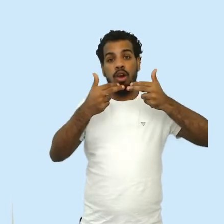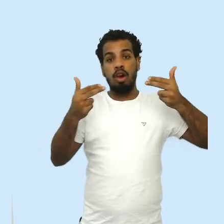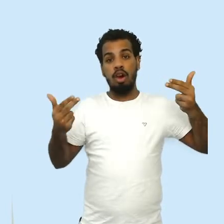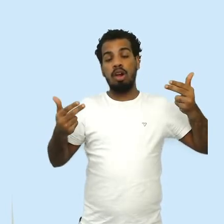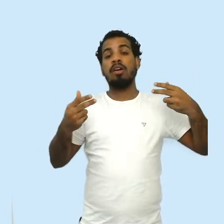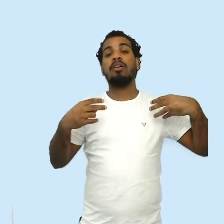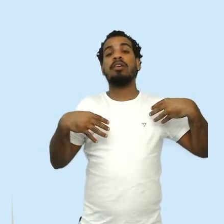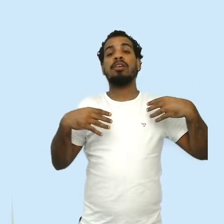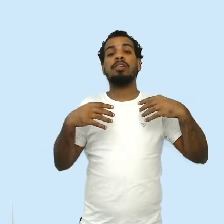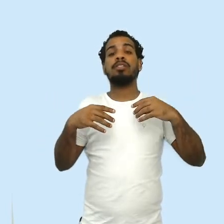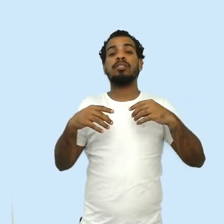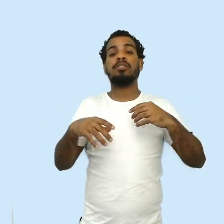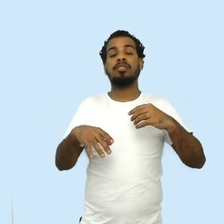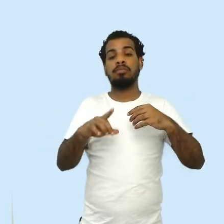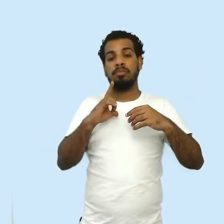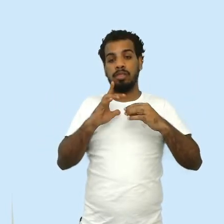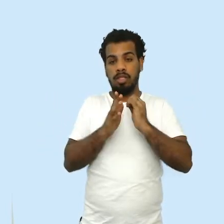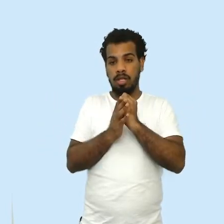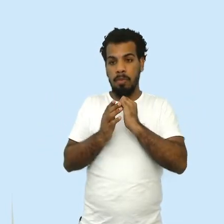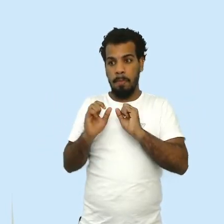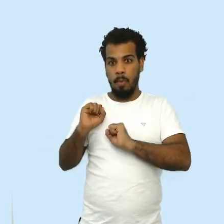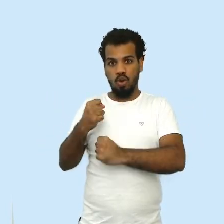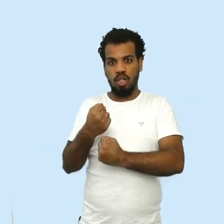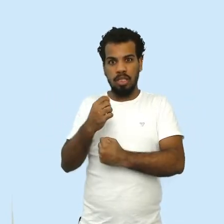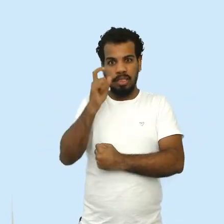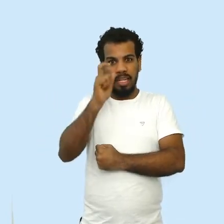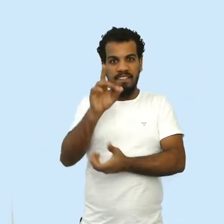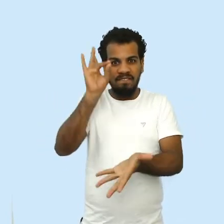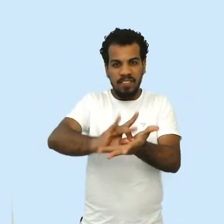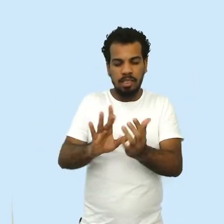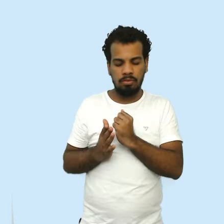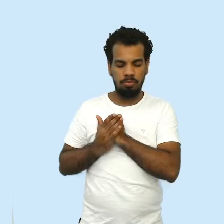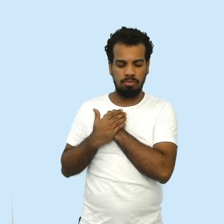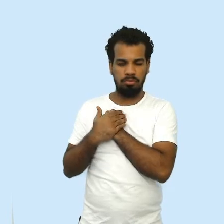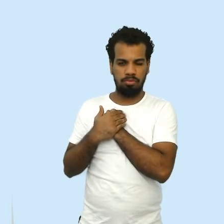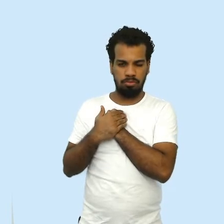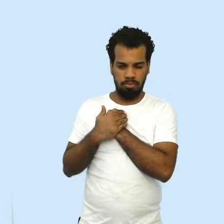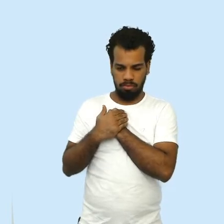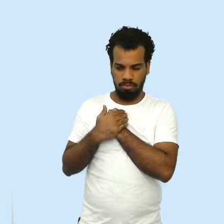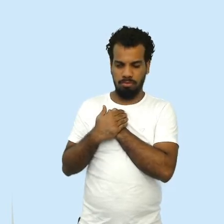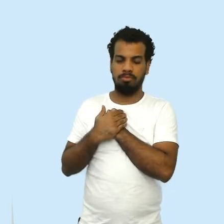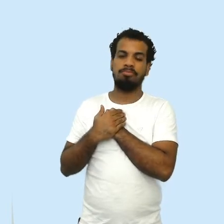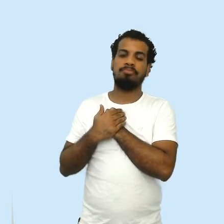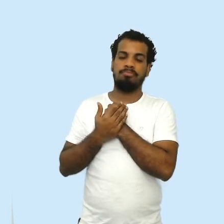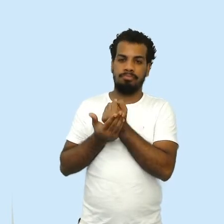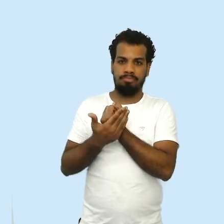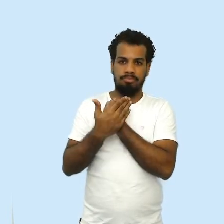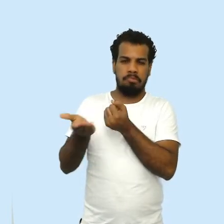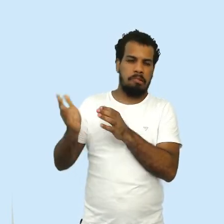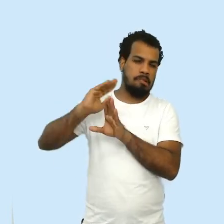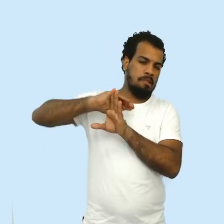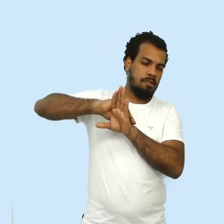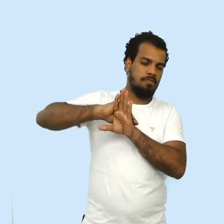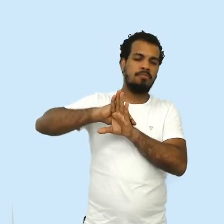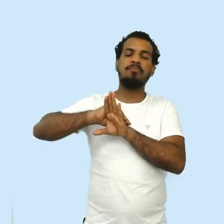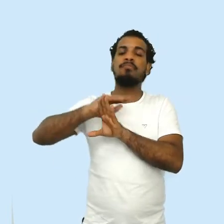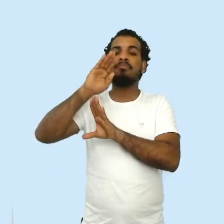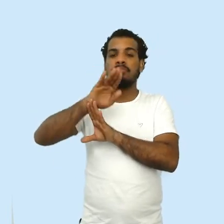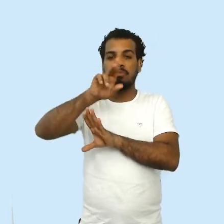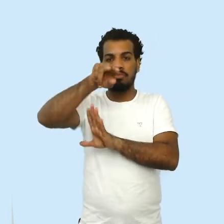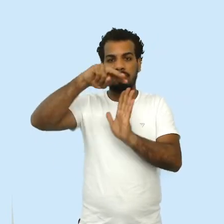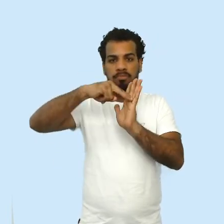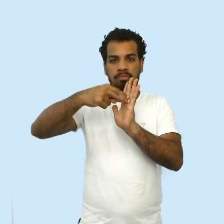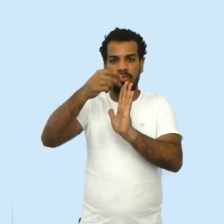que escondem poderosos interesses. Nesse sentido, o conceito de indústria cultural aponta para a manipulação